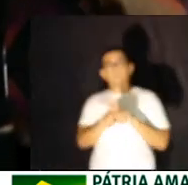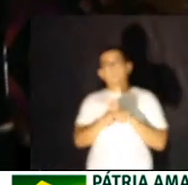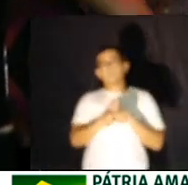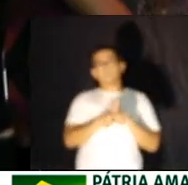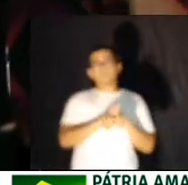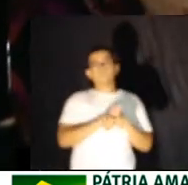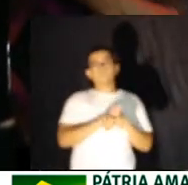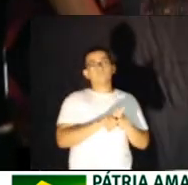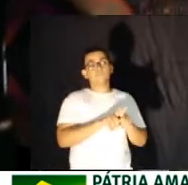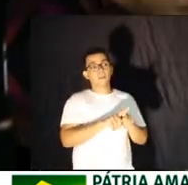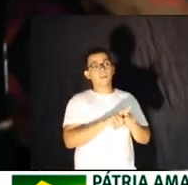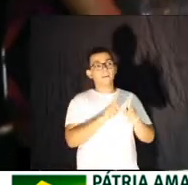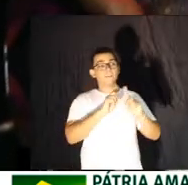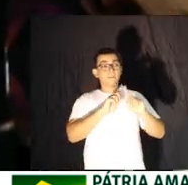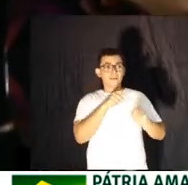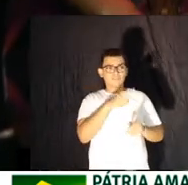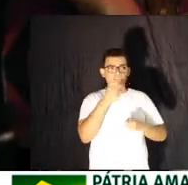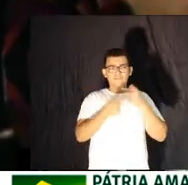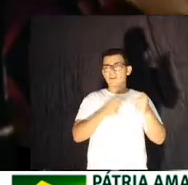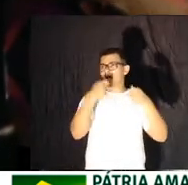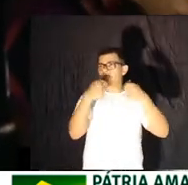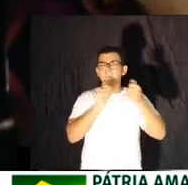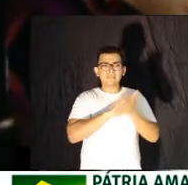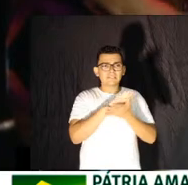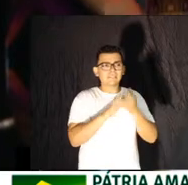Não diga não precisa,